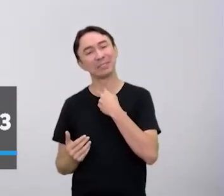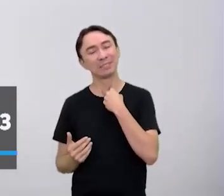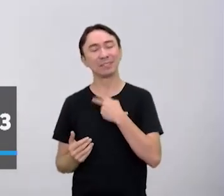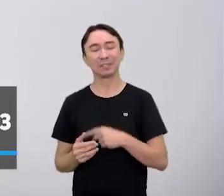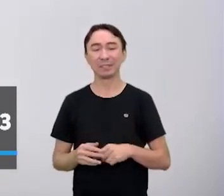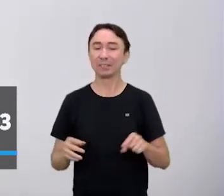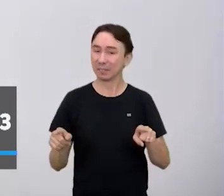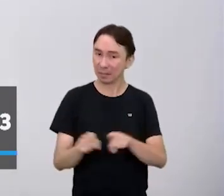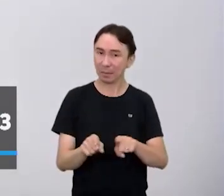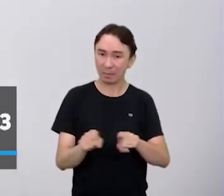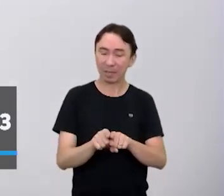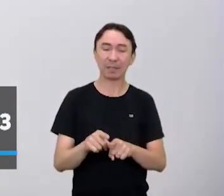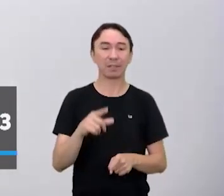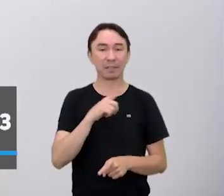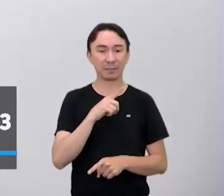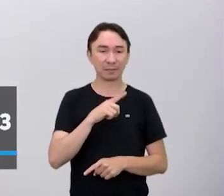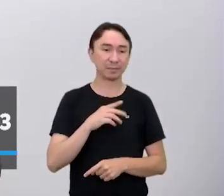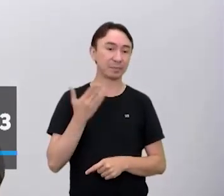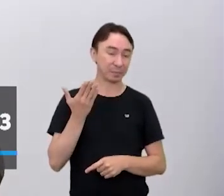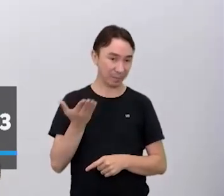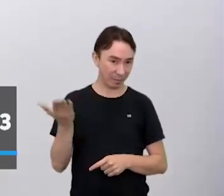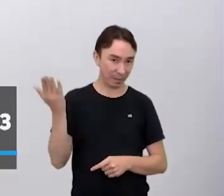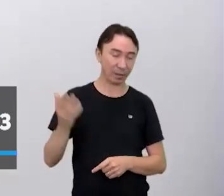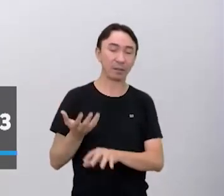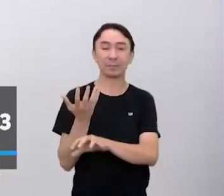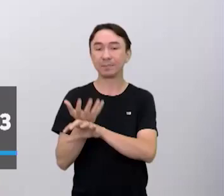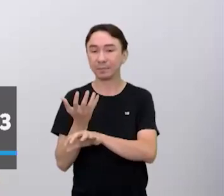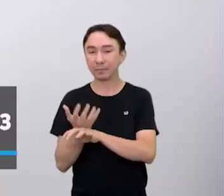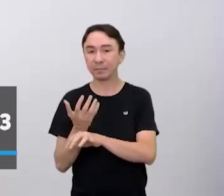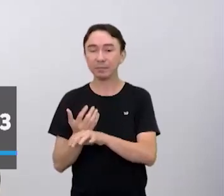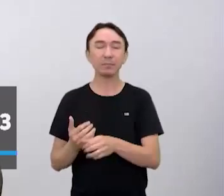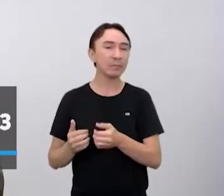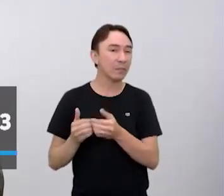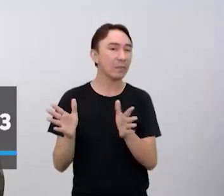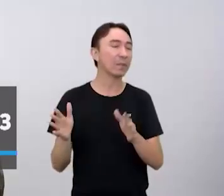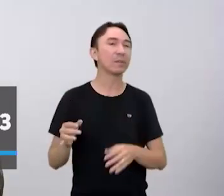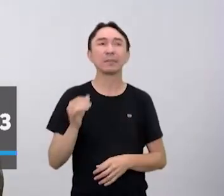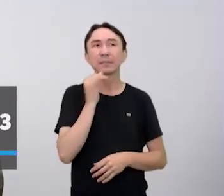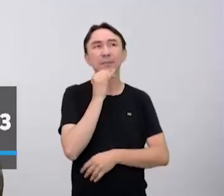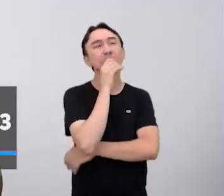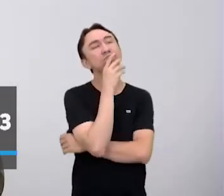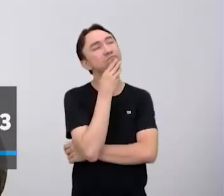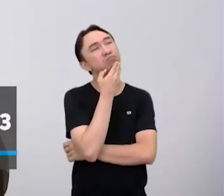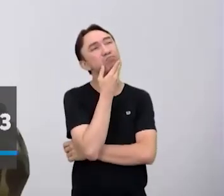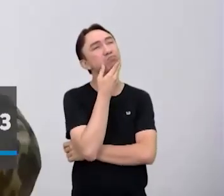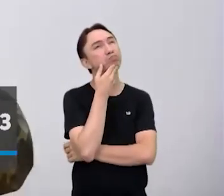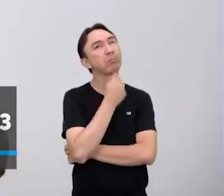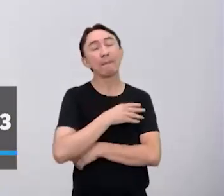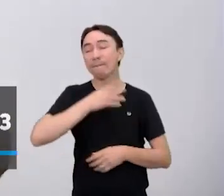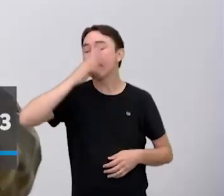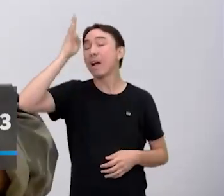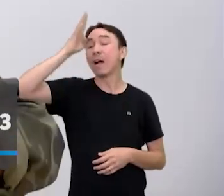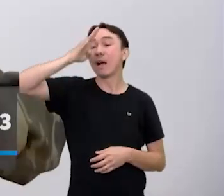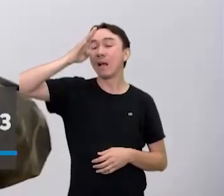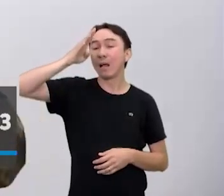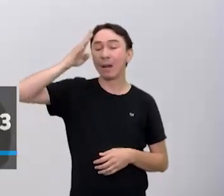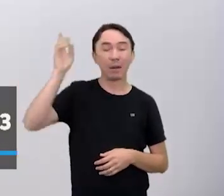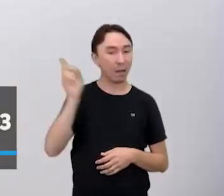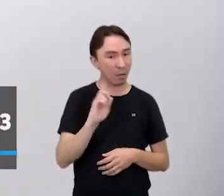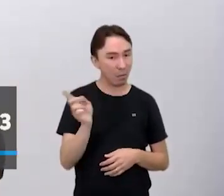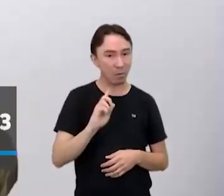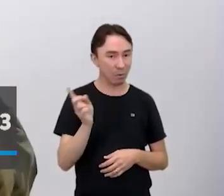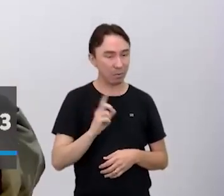Então, como que a metodologia científica trabalha? Então, não é de qualquer jeito, uma aula acordou e teve uma ideia. Não é assim, uma pesquisa,